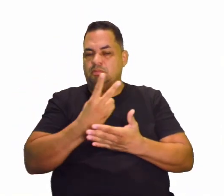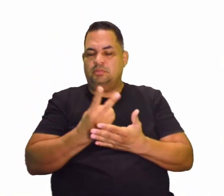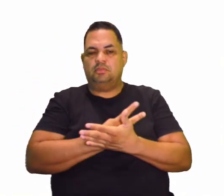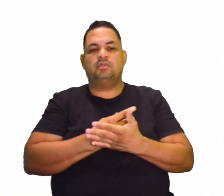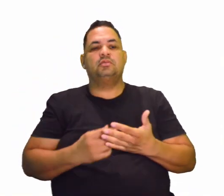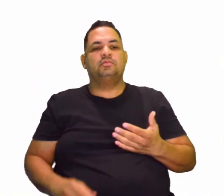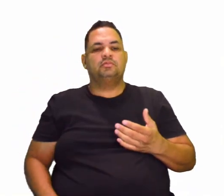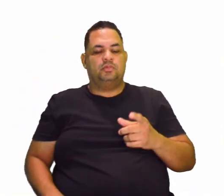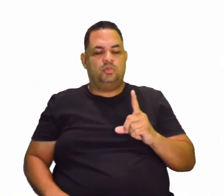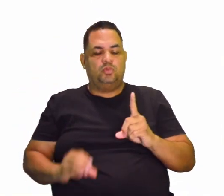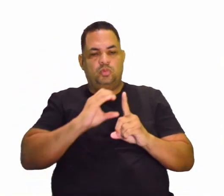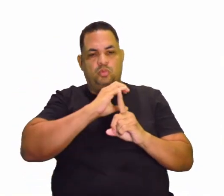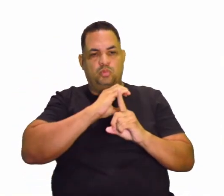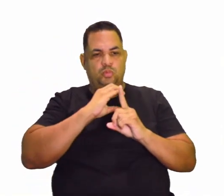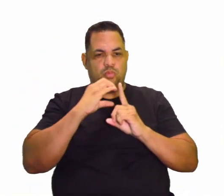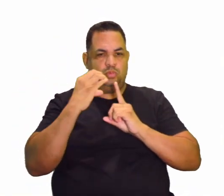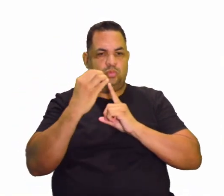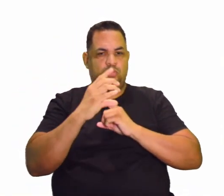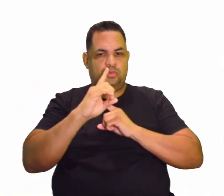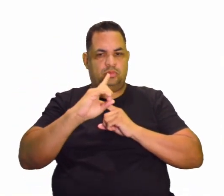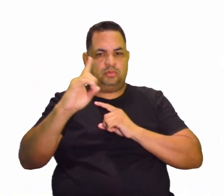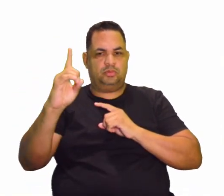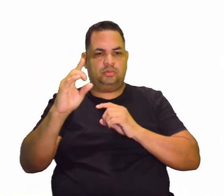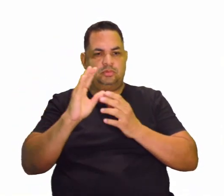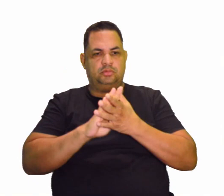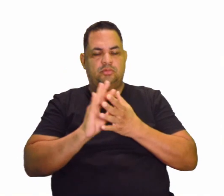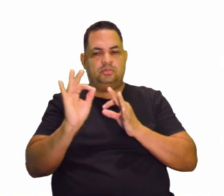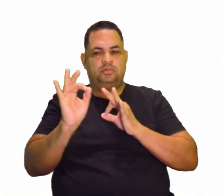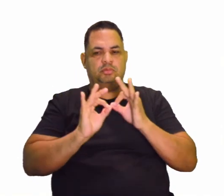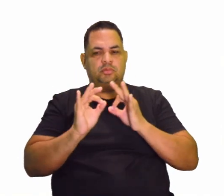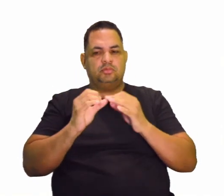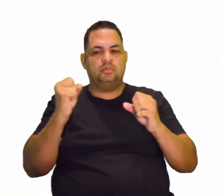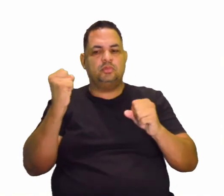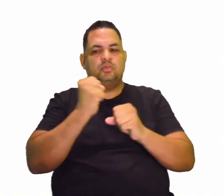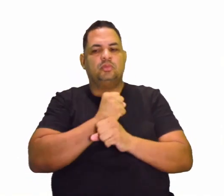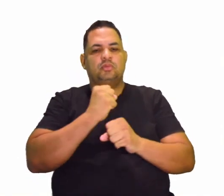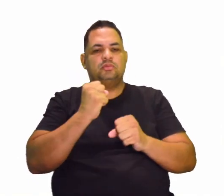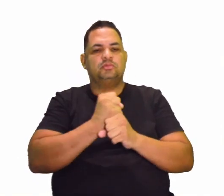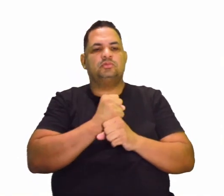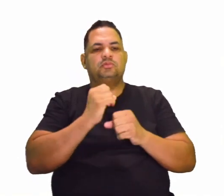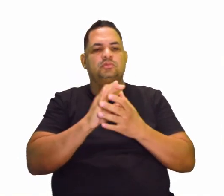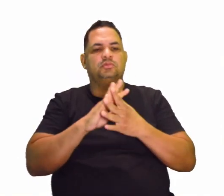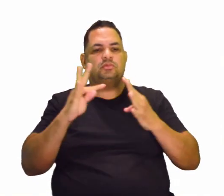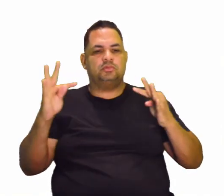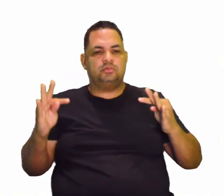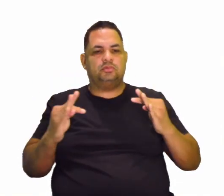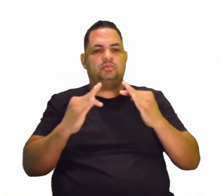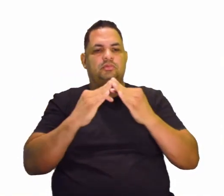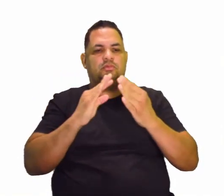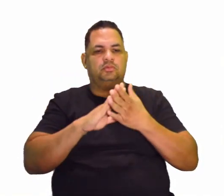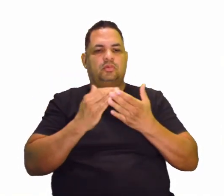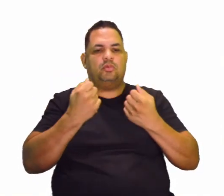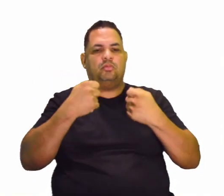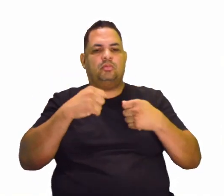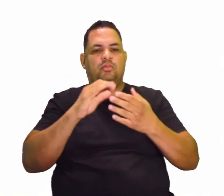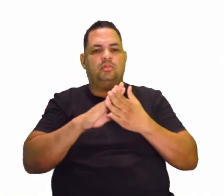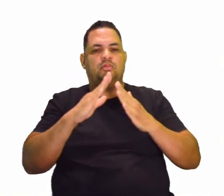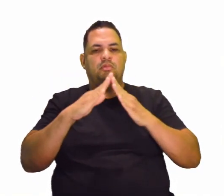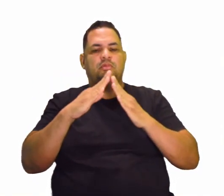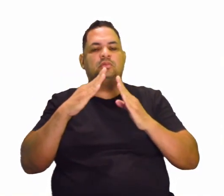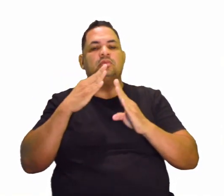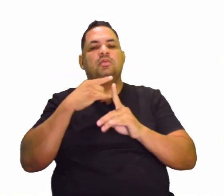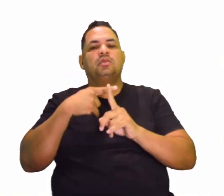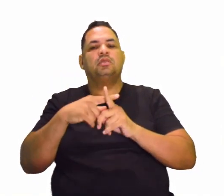O culto aos deuses levou à construção de templos? Sim. A soberania da igreja interfere nas artes,